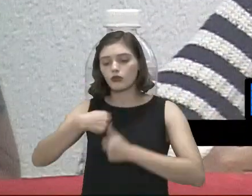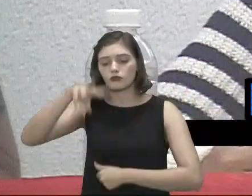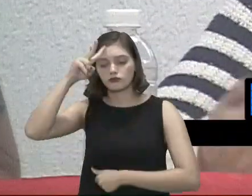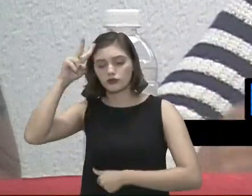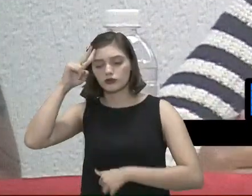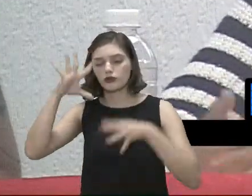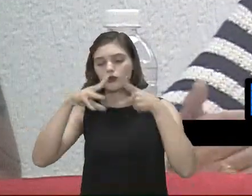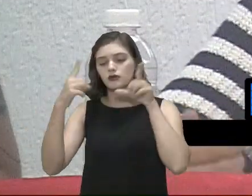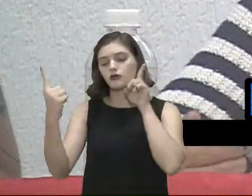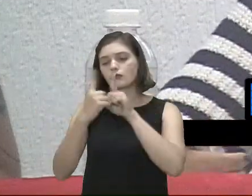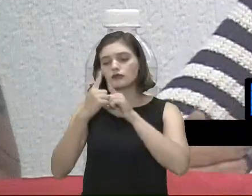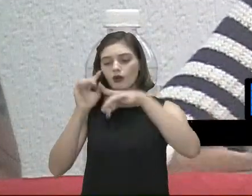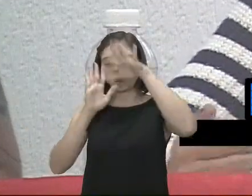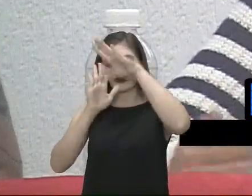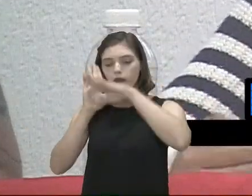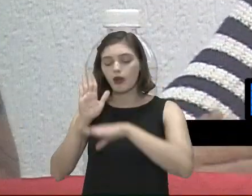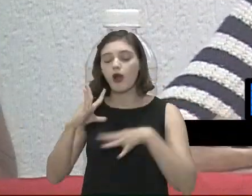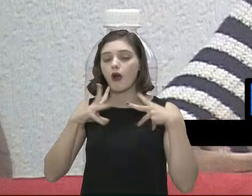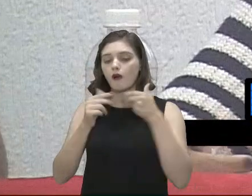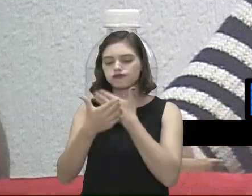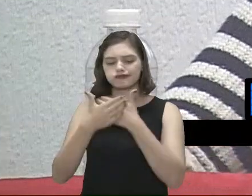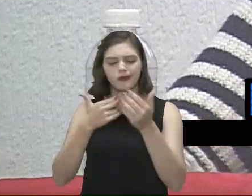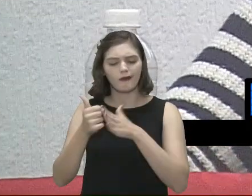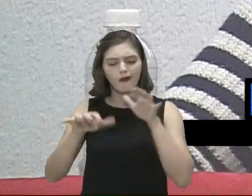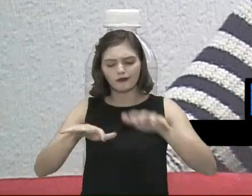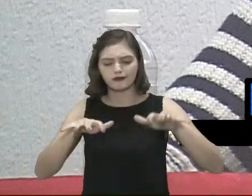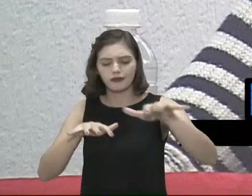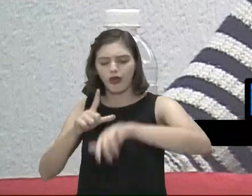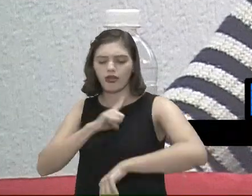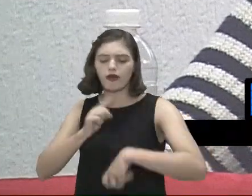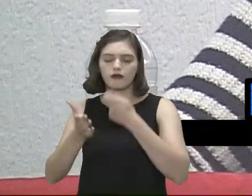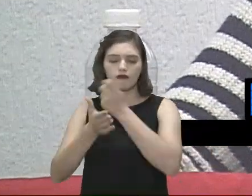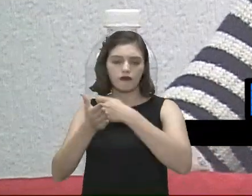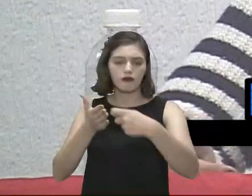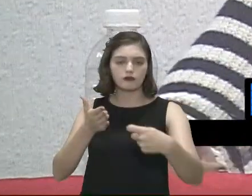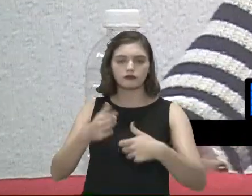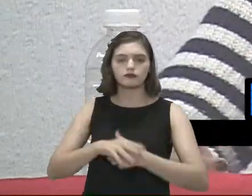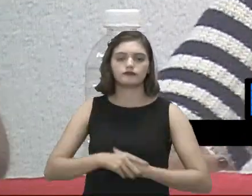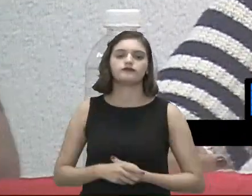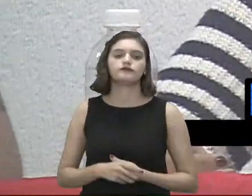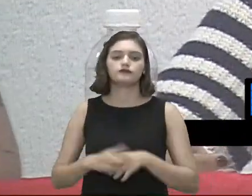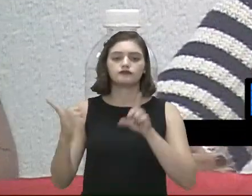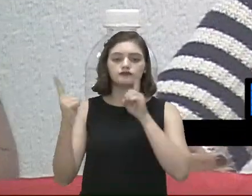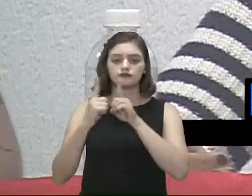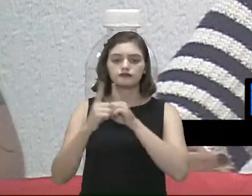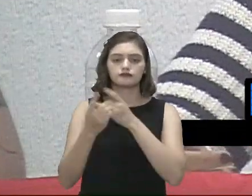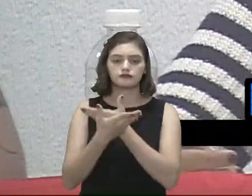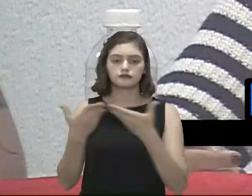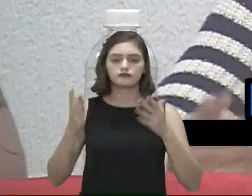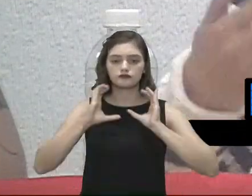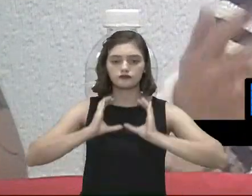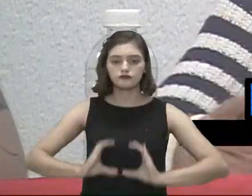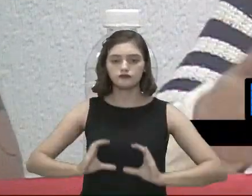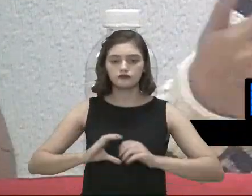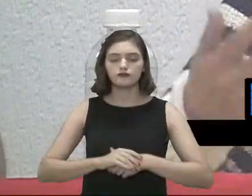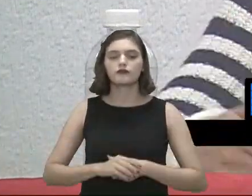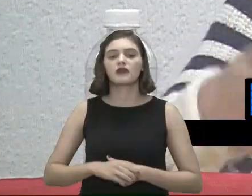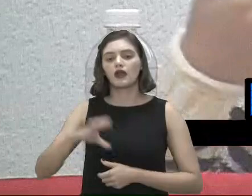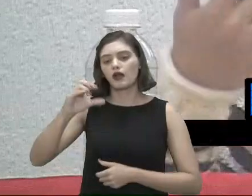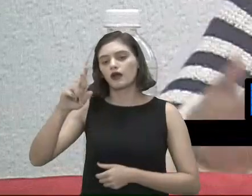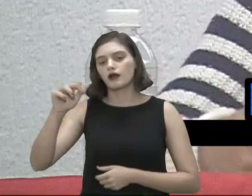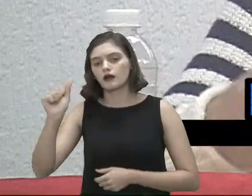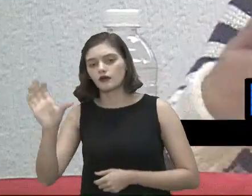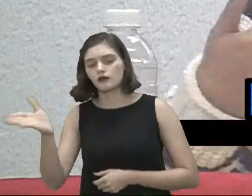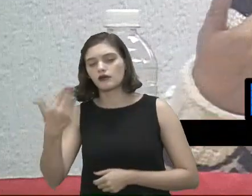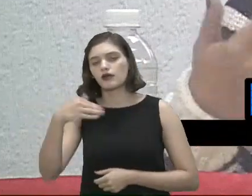atendimento. Qualquer unidade hoje consegue ter o registro do atendimento desse munícipe, seja em CRAS, em